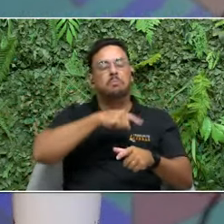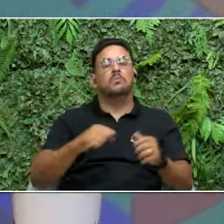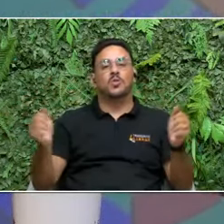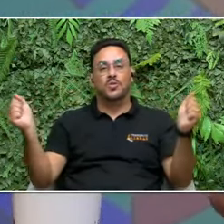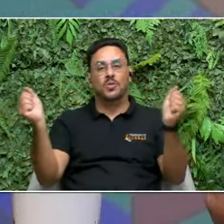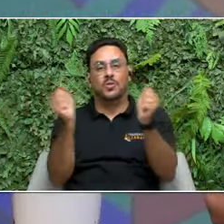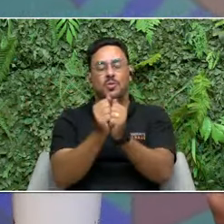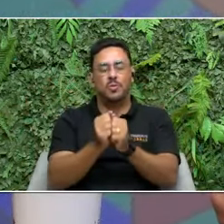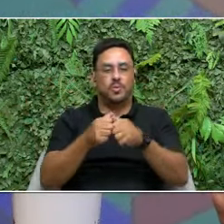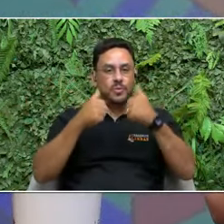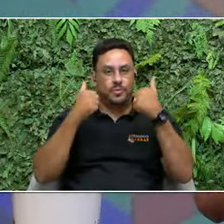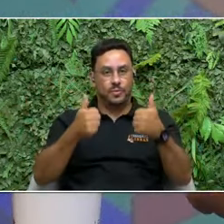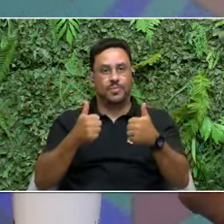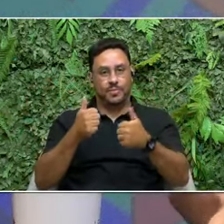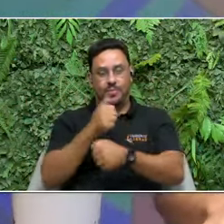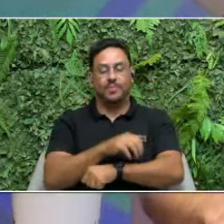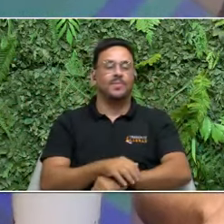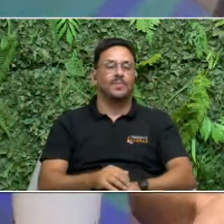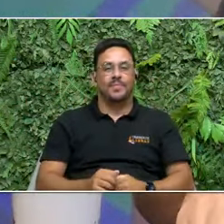você